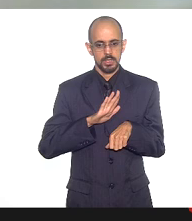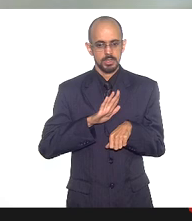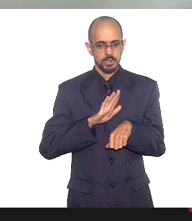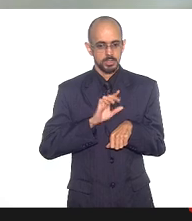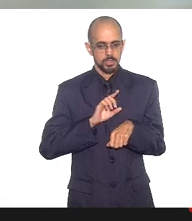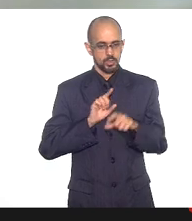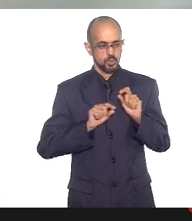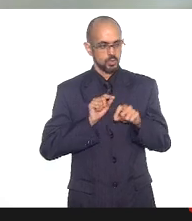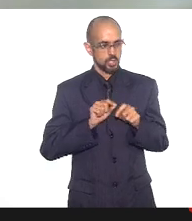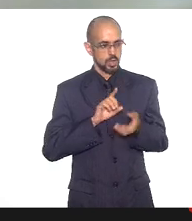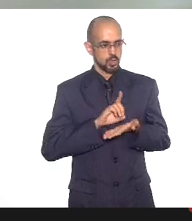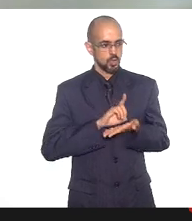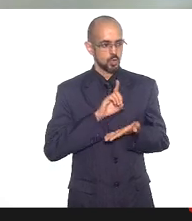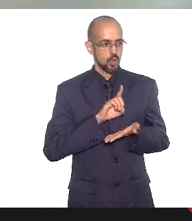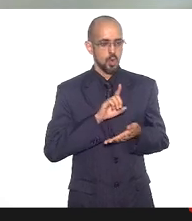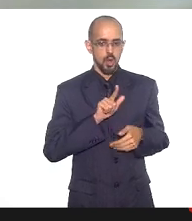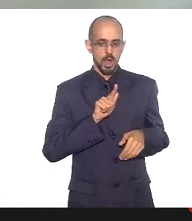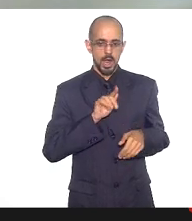Gadelha.